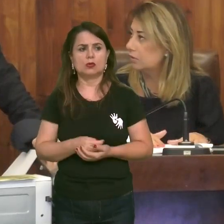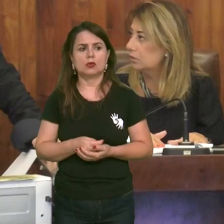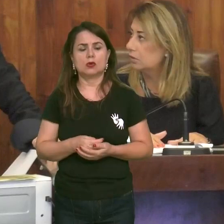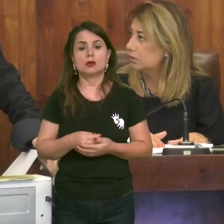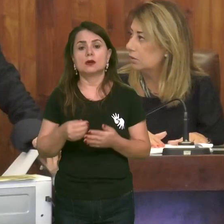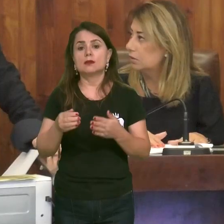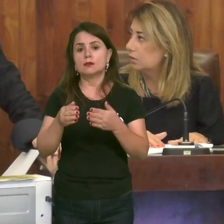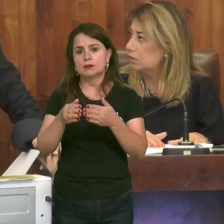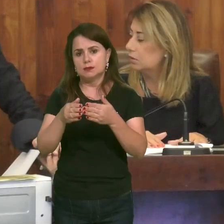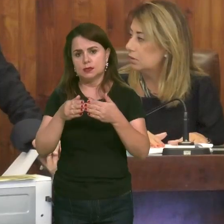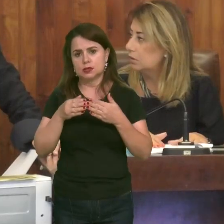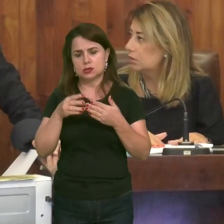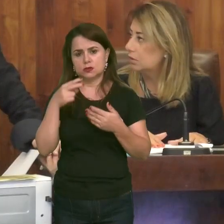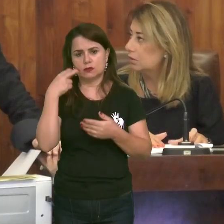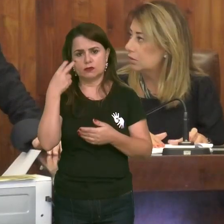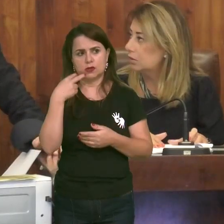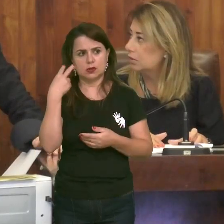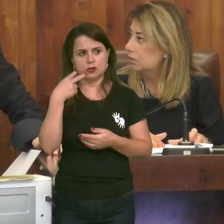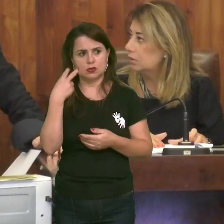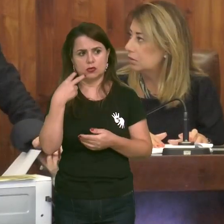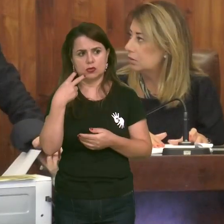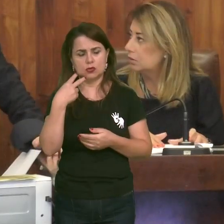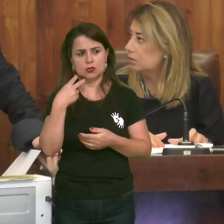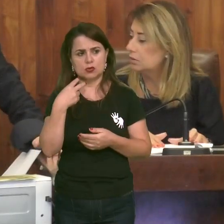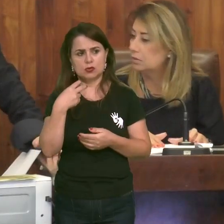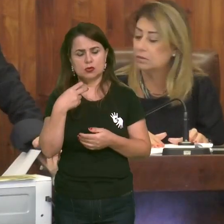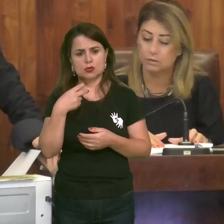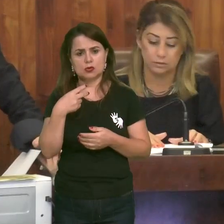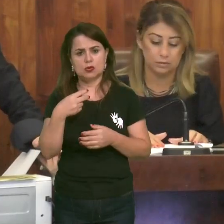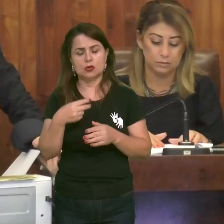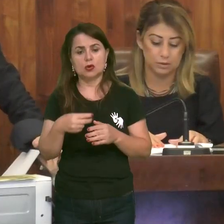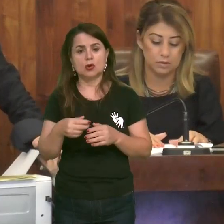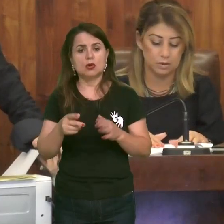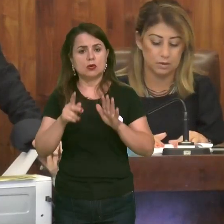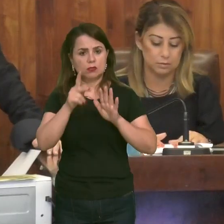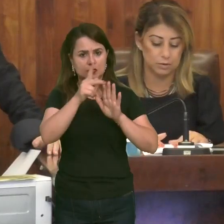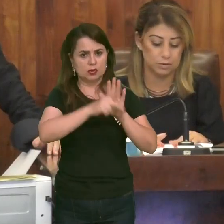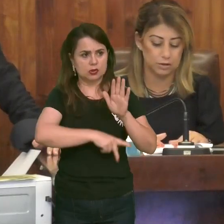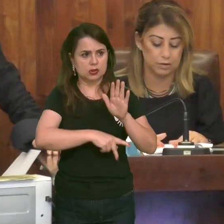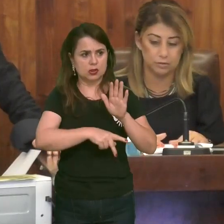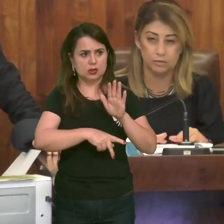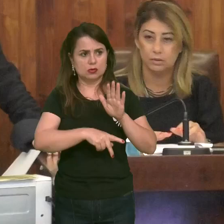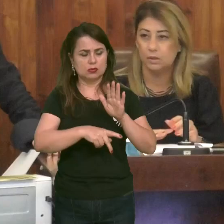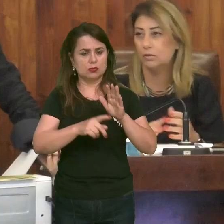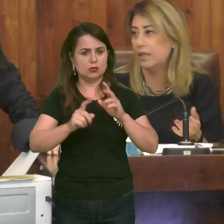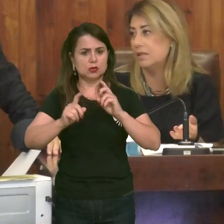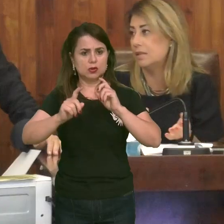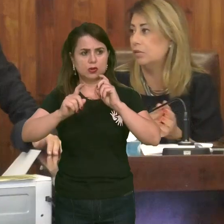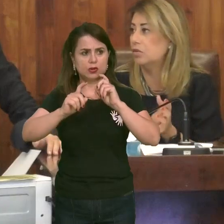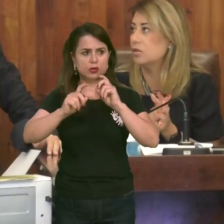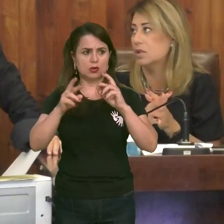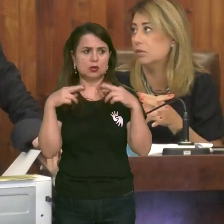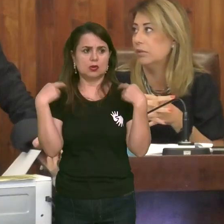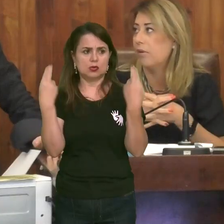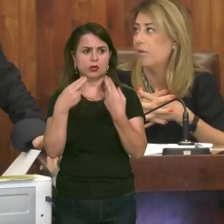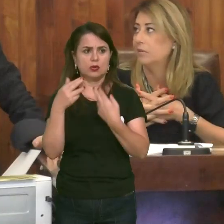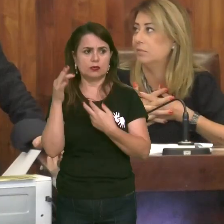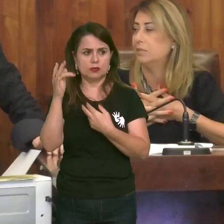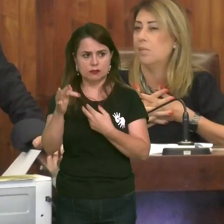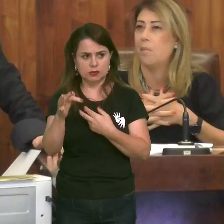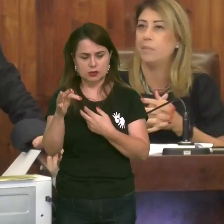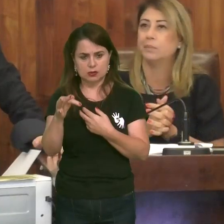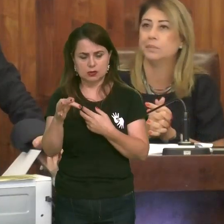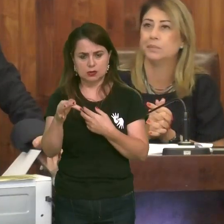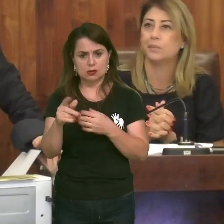vocês dos vereadores para colocar esse projeto na pauta da próxima sessão na próxima segunda-feira os